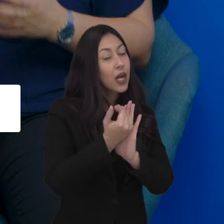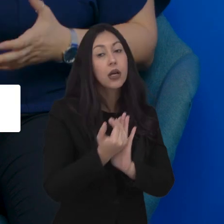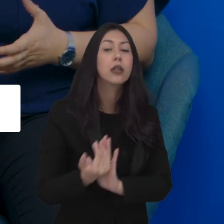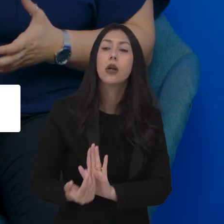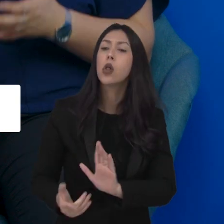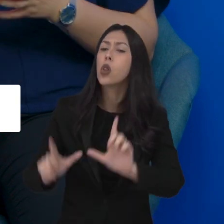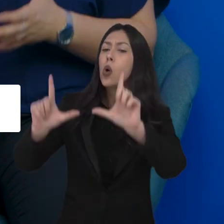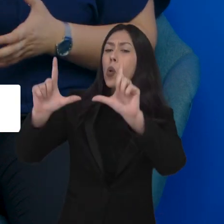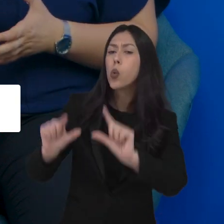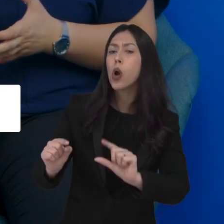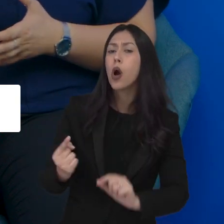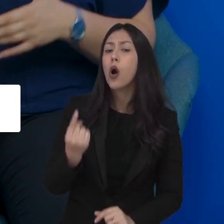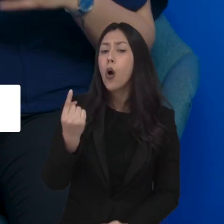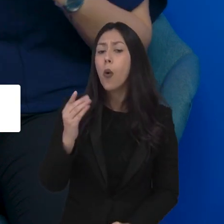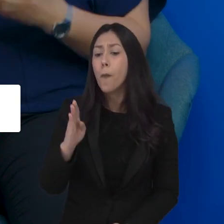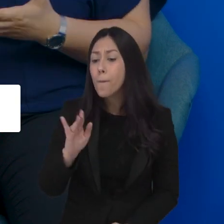de